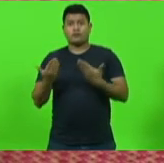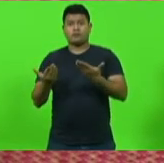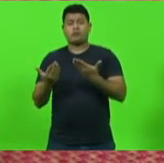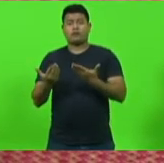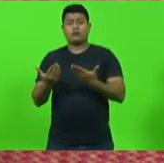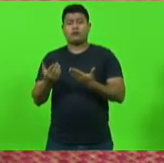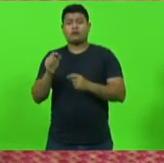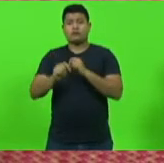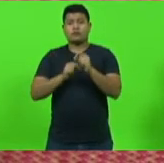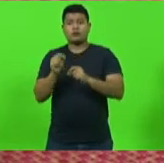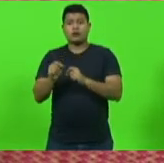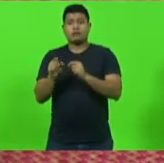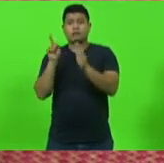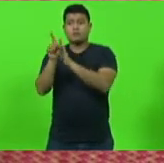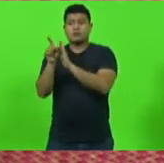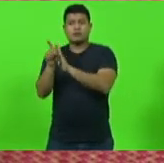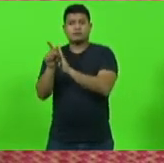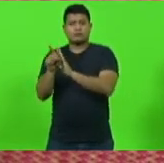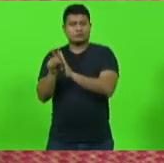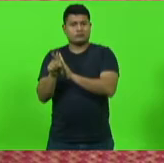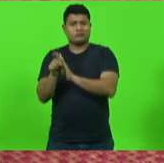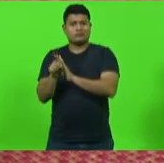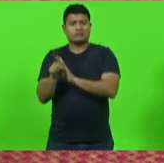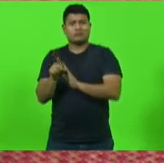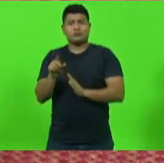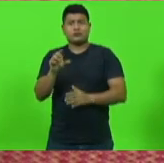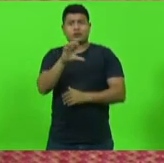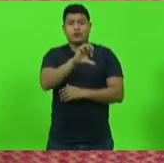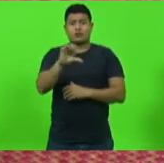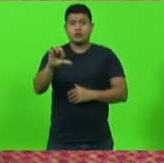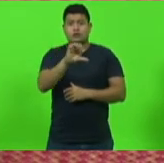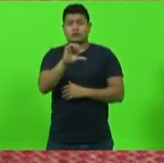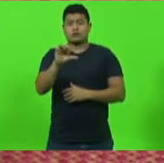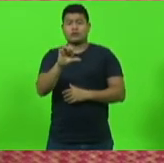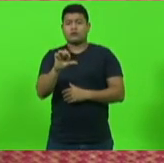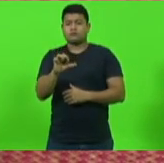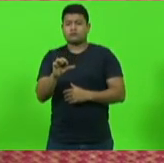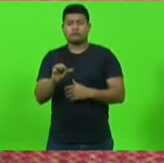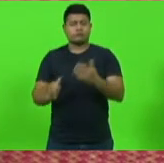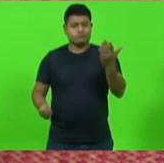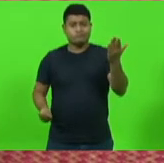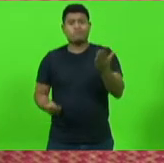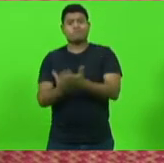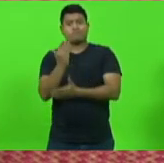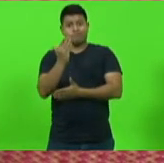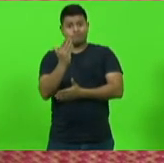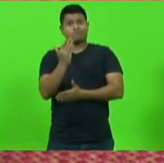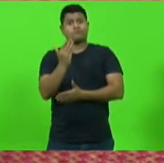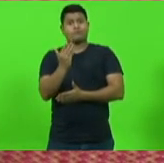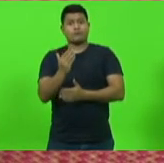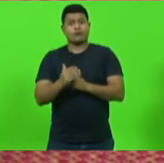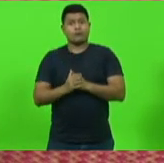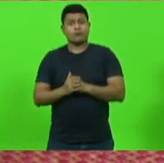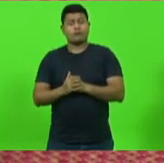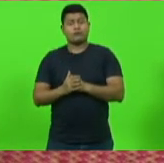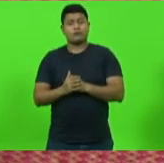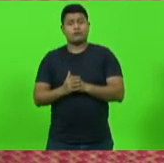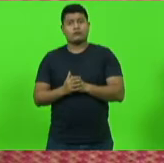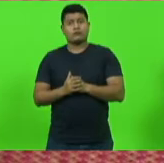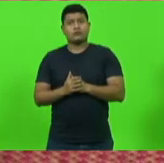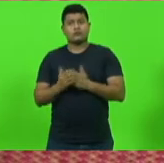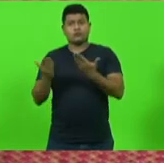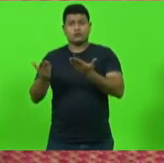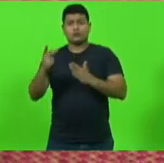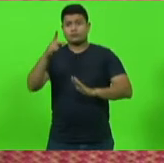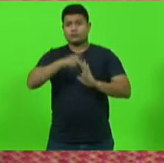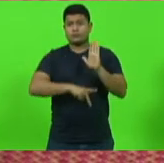uma consulta, com 99% de aprovação da APRASC para esse plano que está aí.